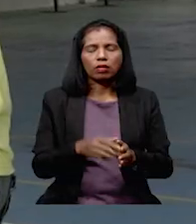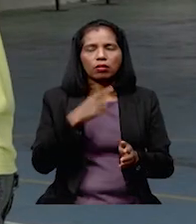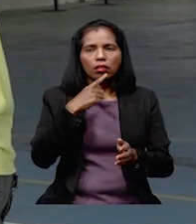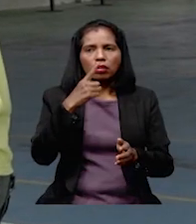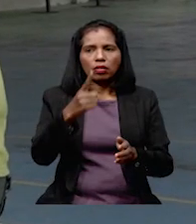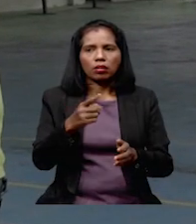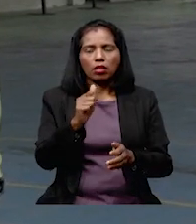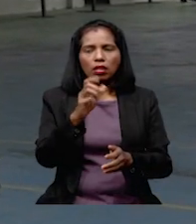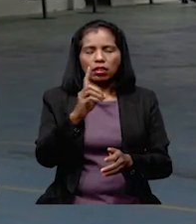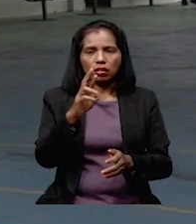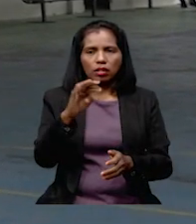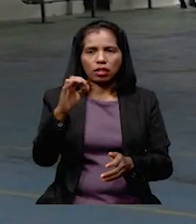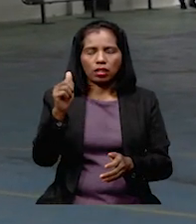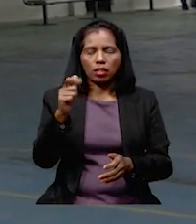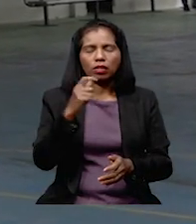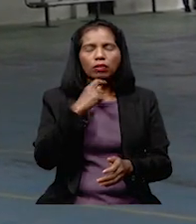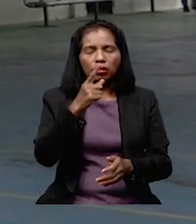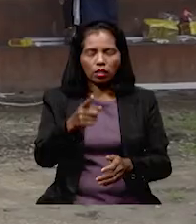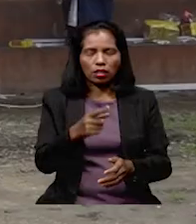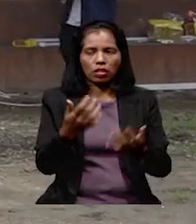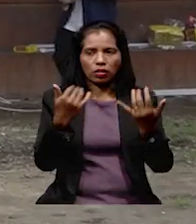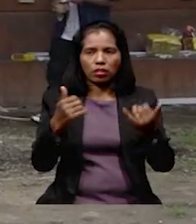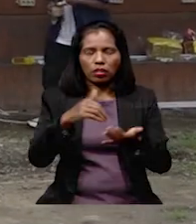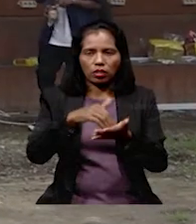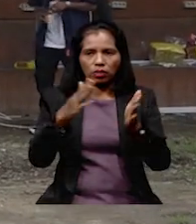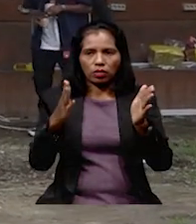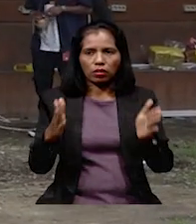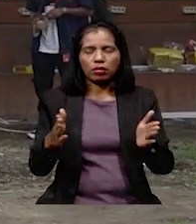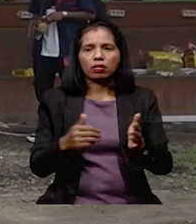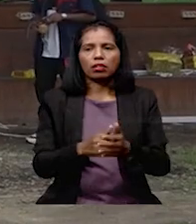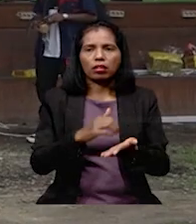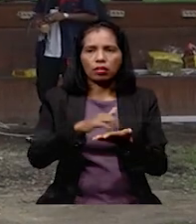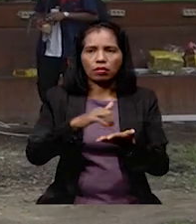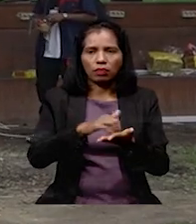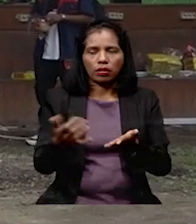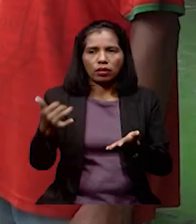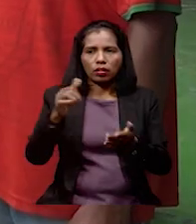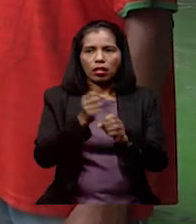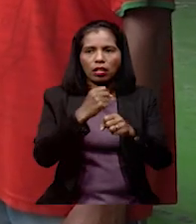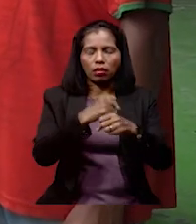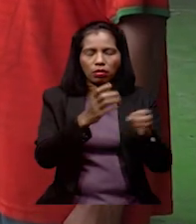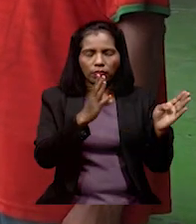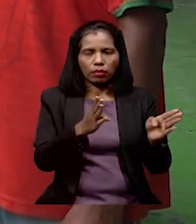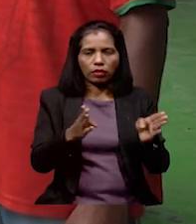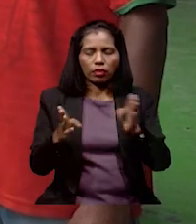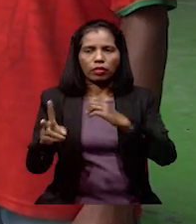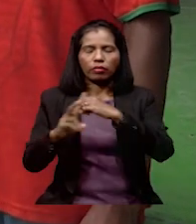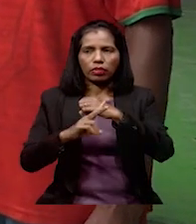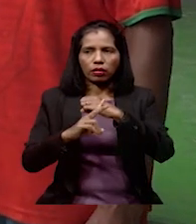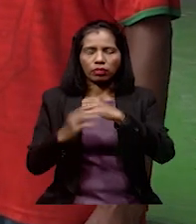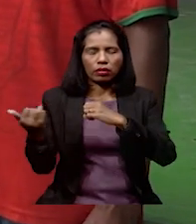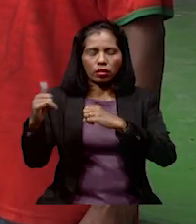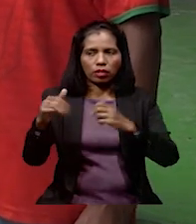Comodoro Adriano Maria de Jesus Actuir, de daung ne estudante Centro Treinamento Sira, halo hela preparação ba vítima Sirnia